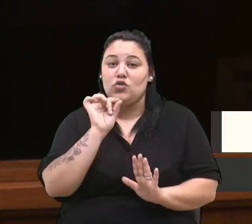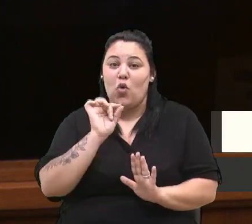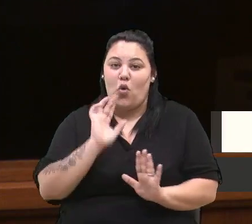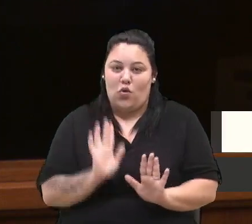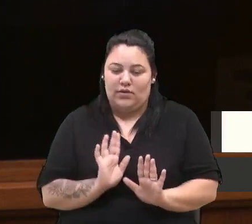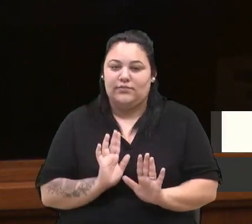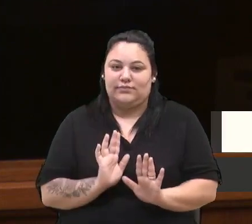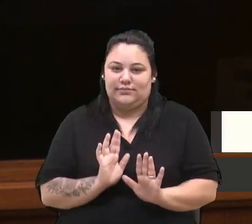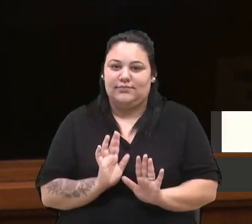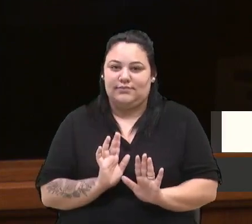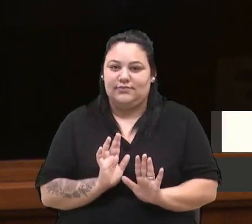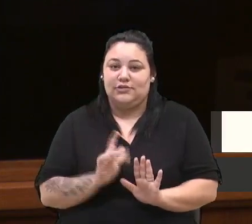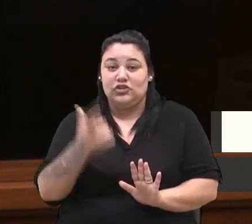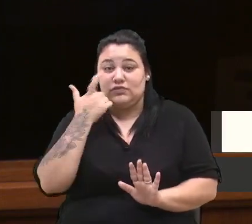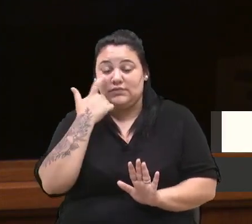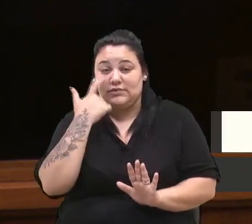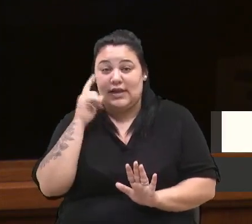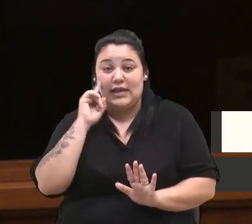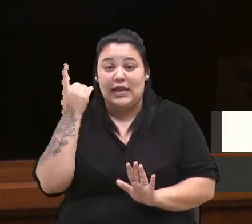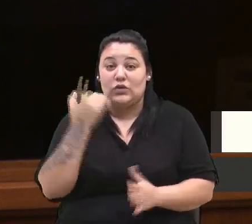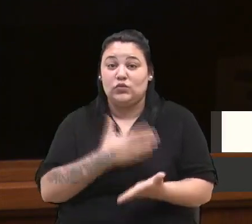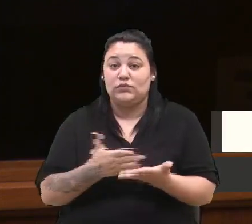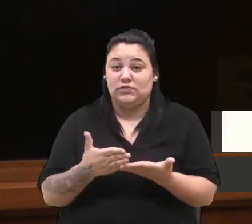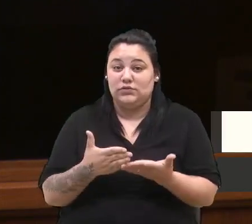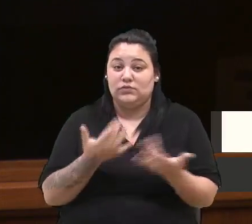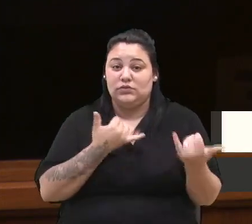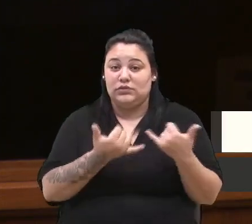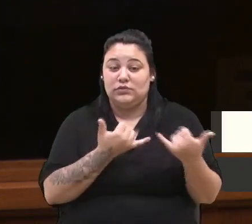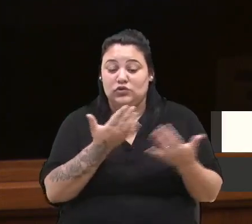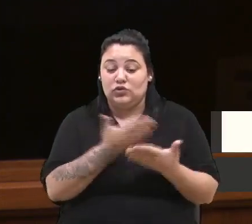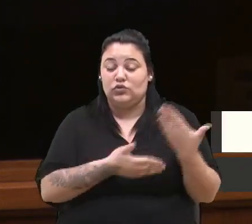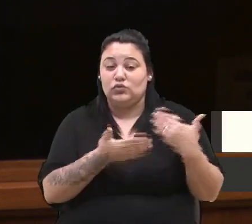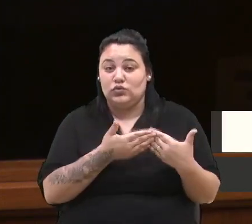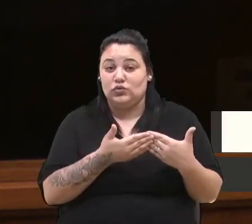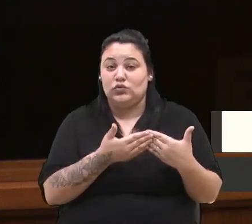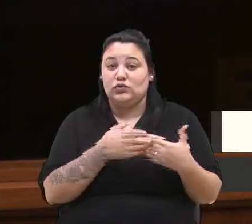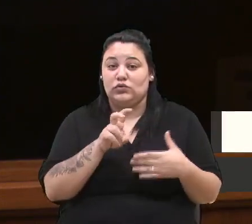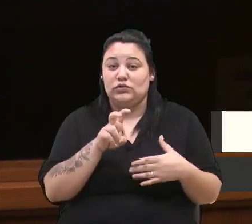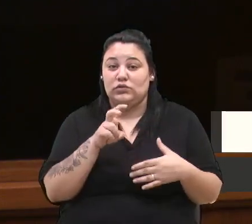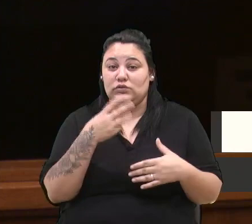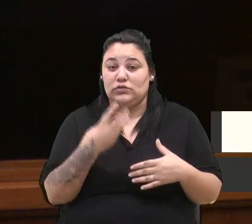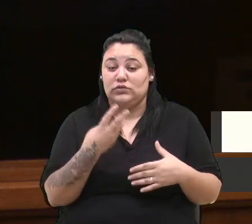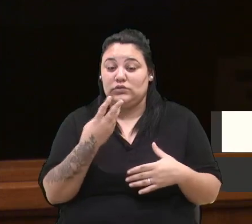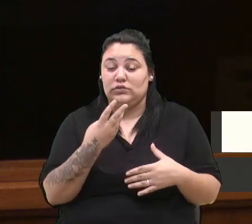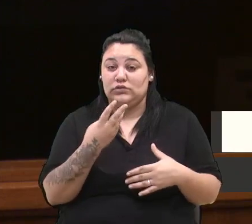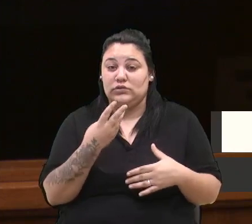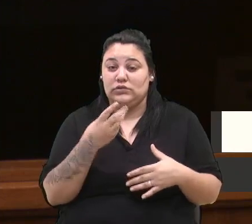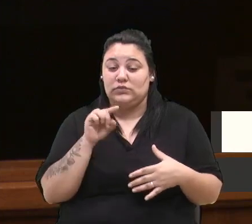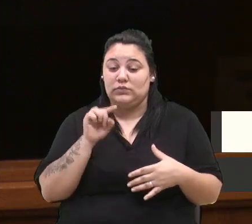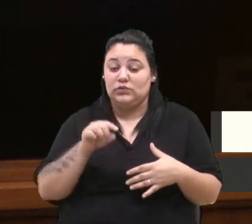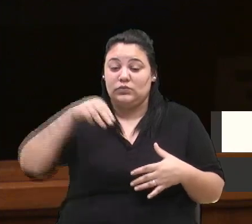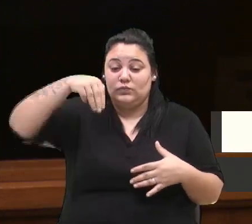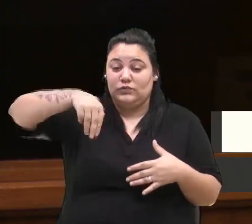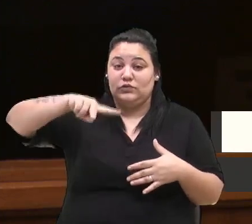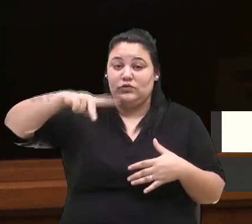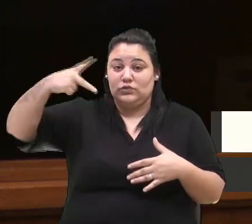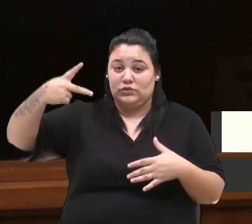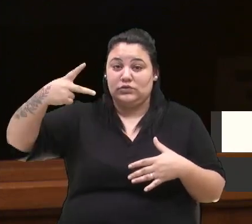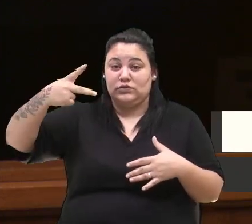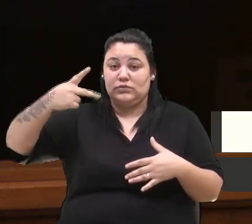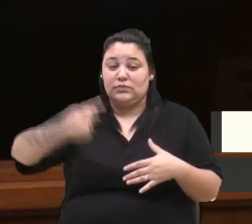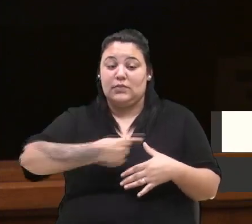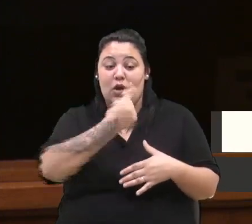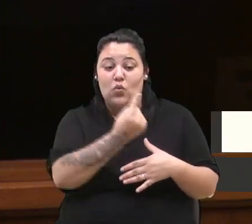previsse, né, como era aquela ideia inicial de toda aqueles 53 mil metros quadrados serem para uma